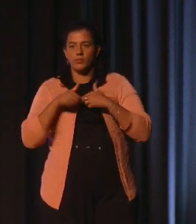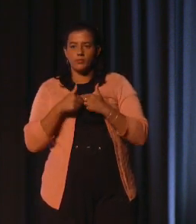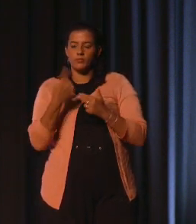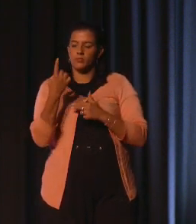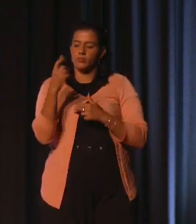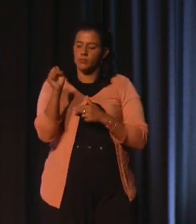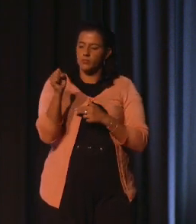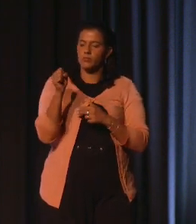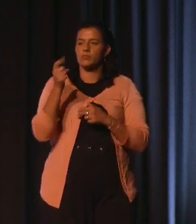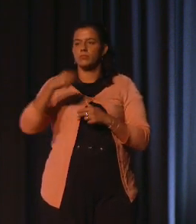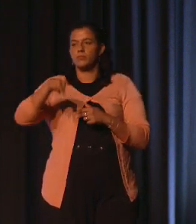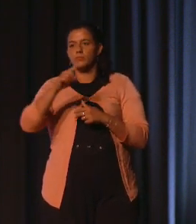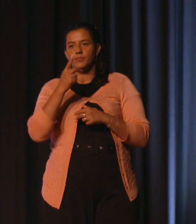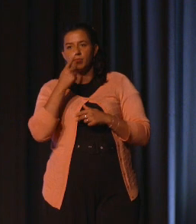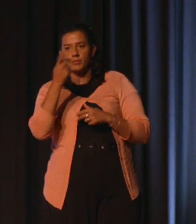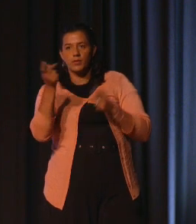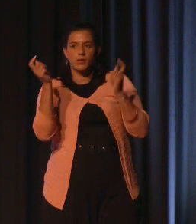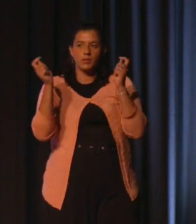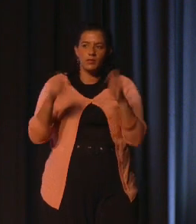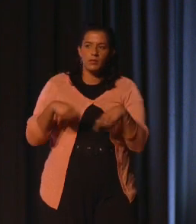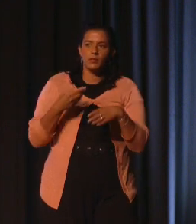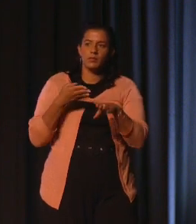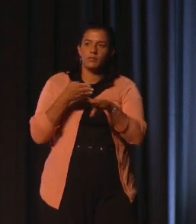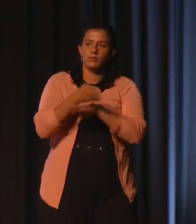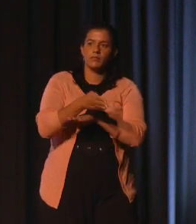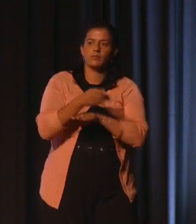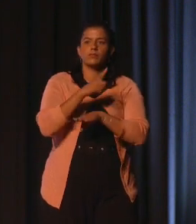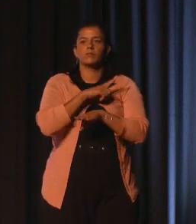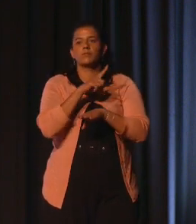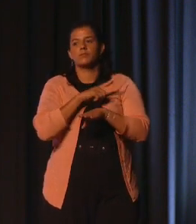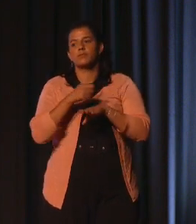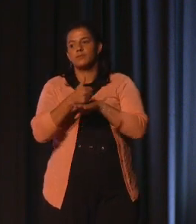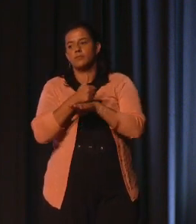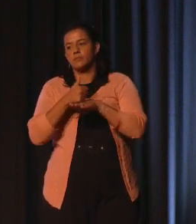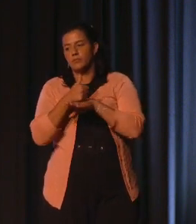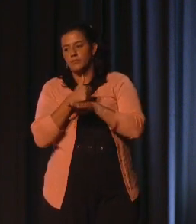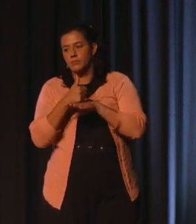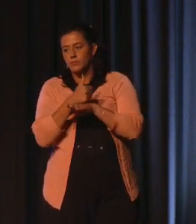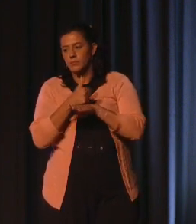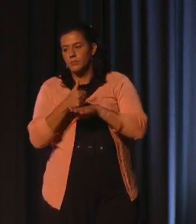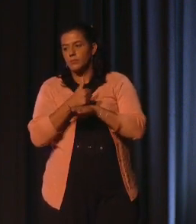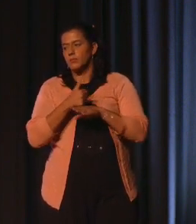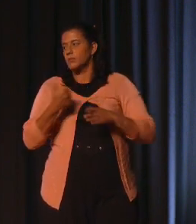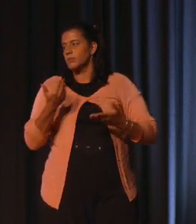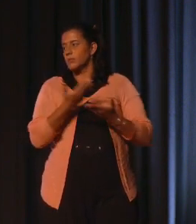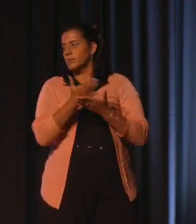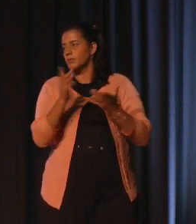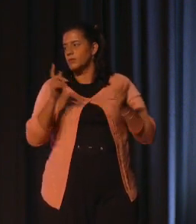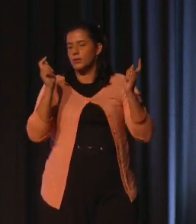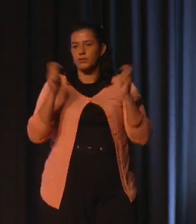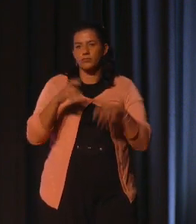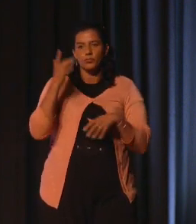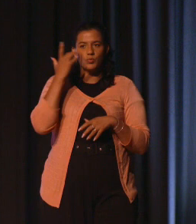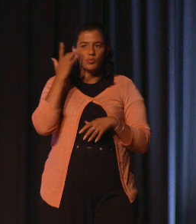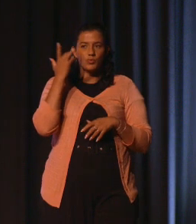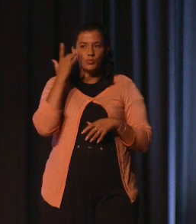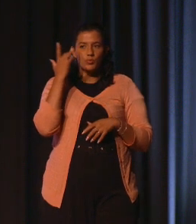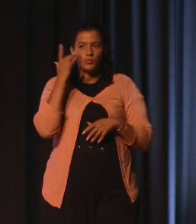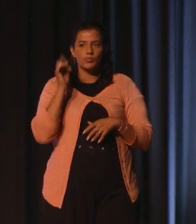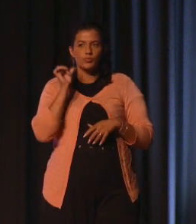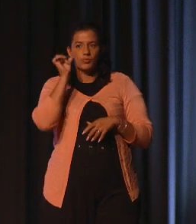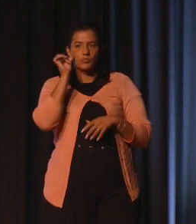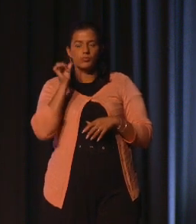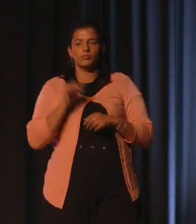anos se dizia que estava apto a entrar no mercado de trabalho, porque ele já tinha juízo por causa do